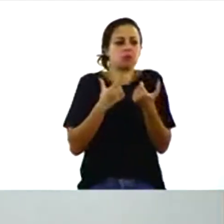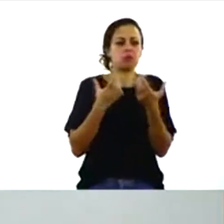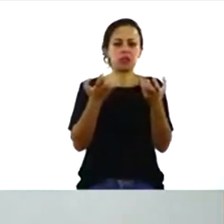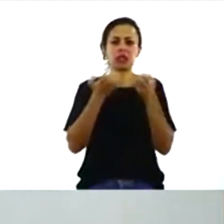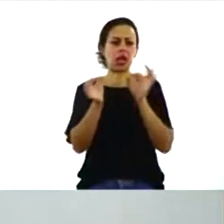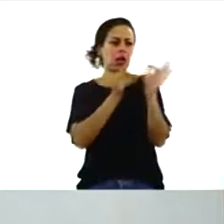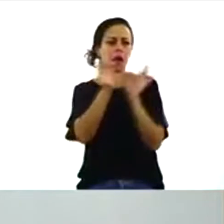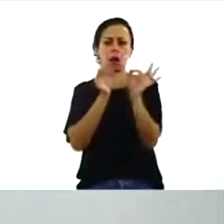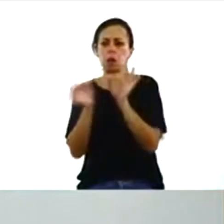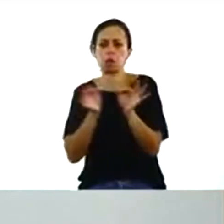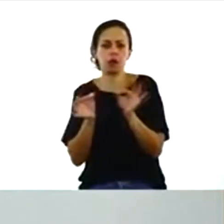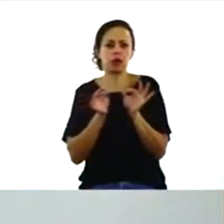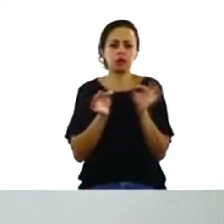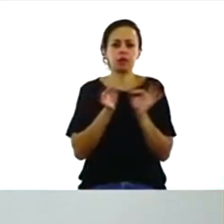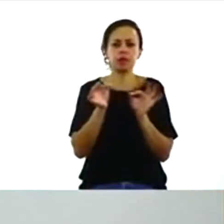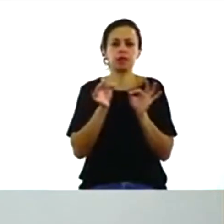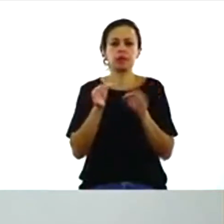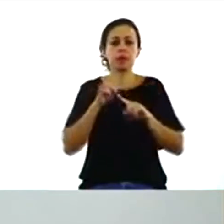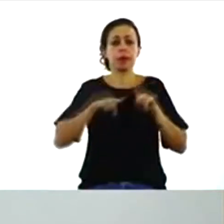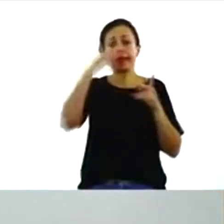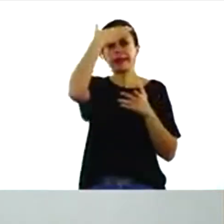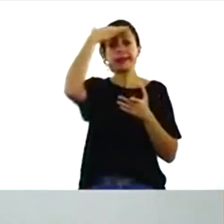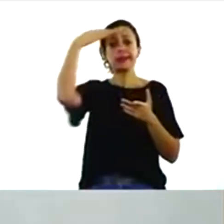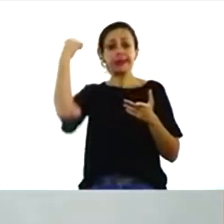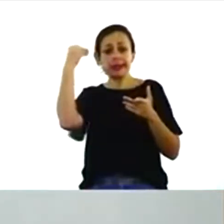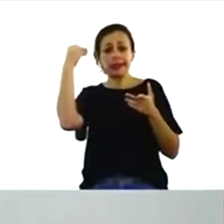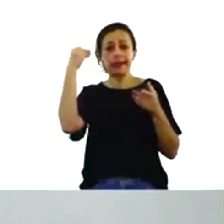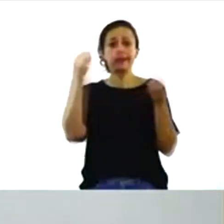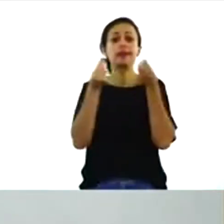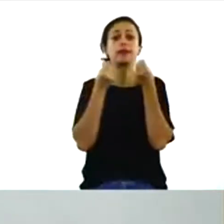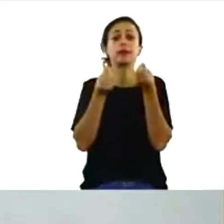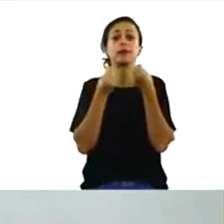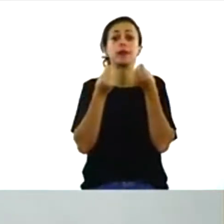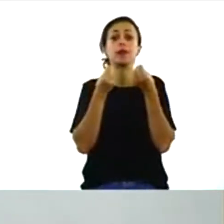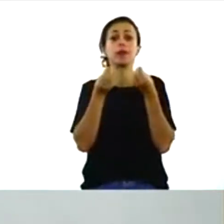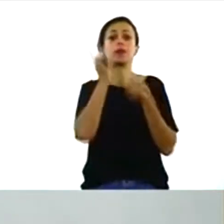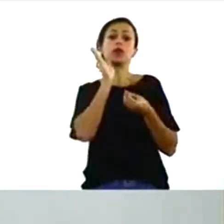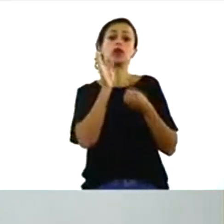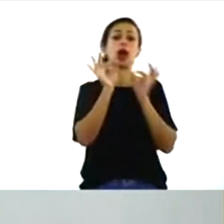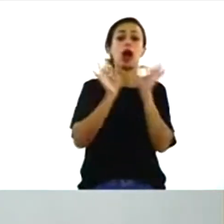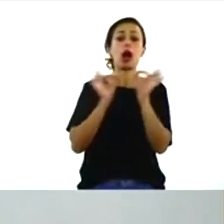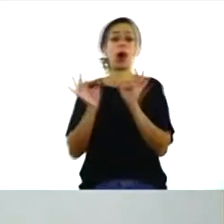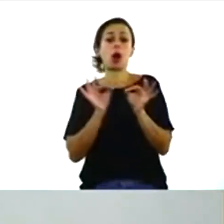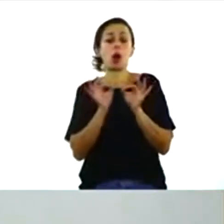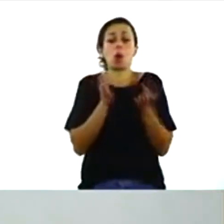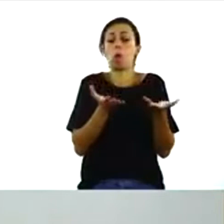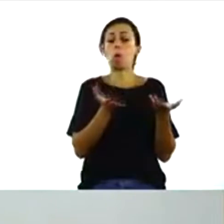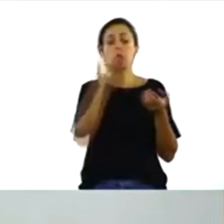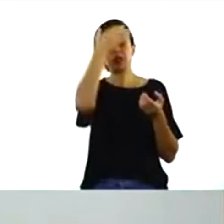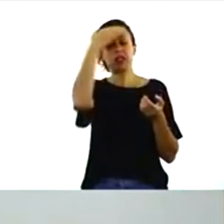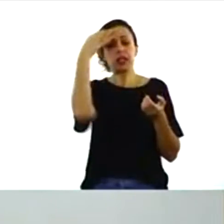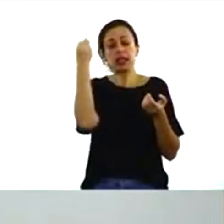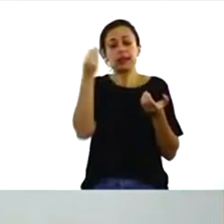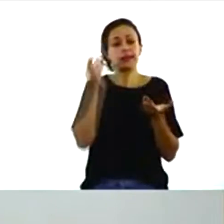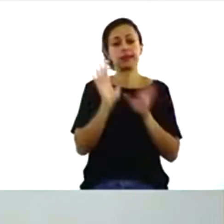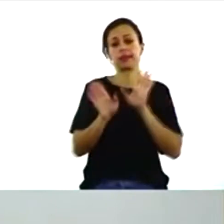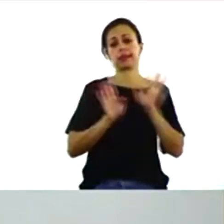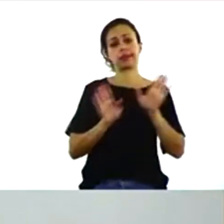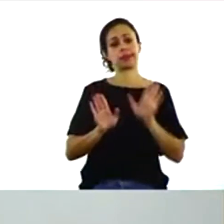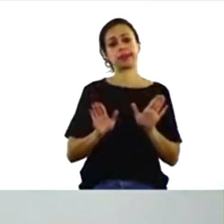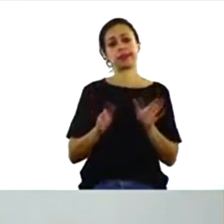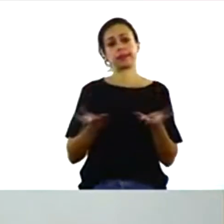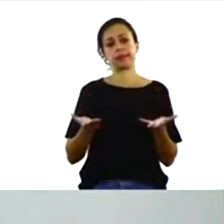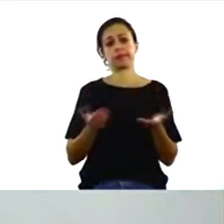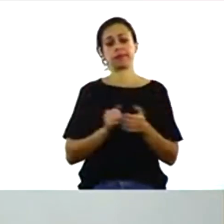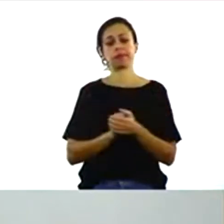O apóstolo Paulo está nesse texto, falando aos Efésios, sobre esse assunto. Os